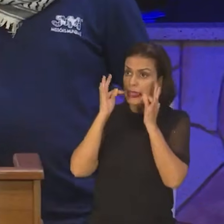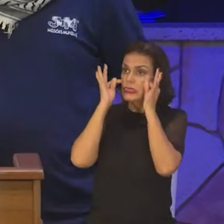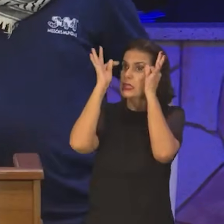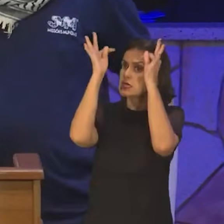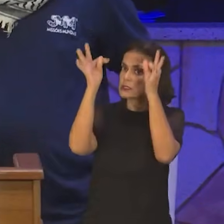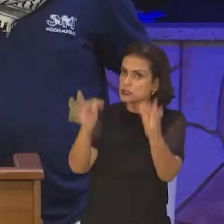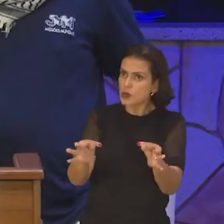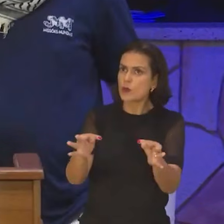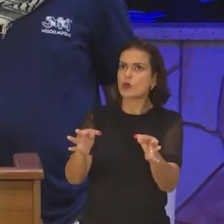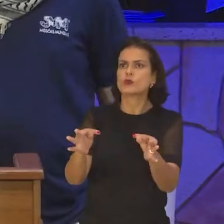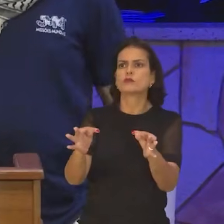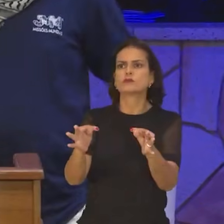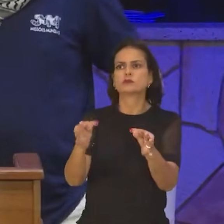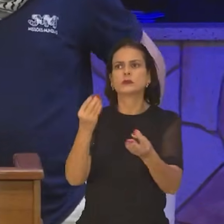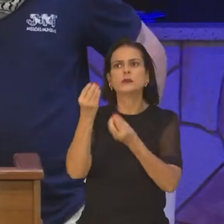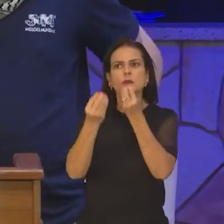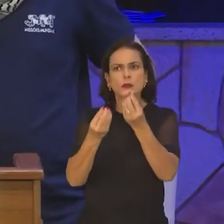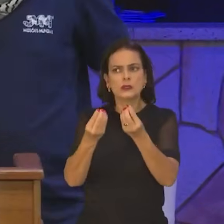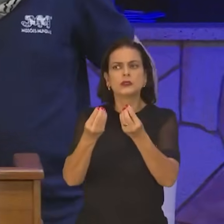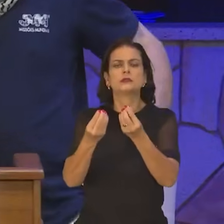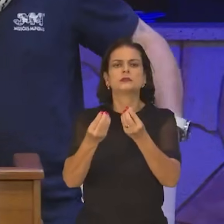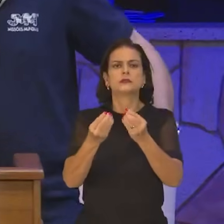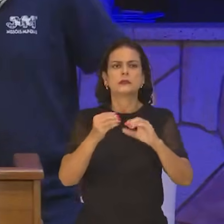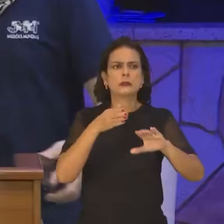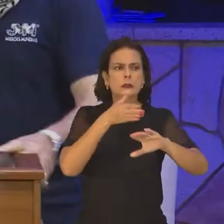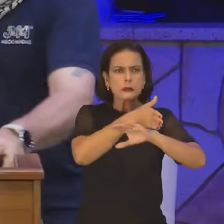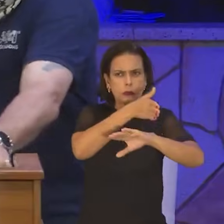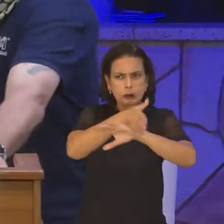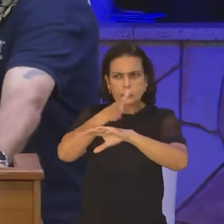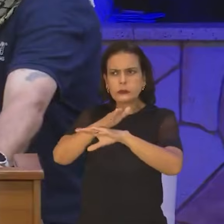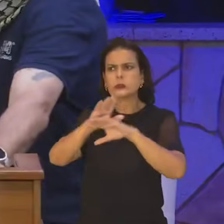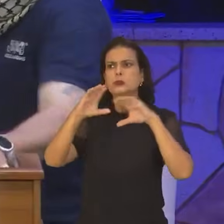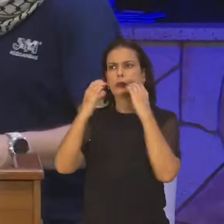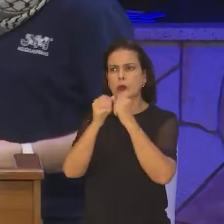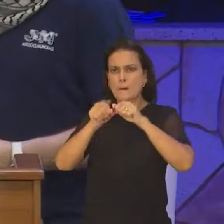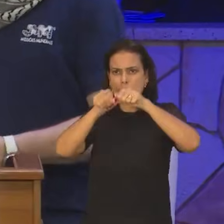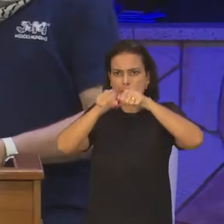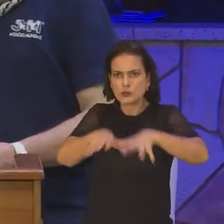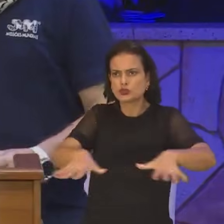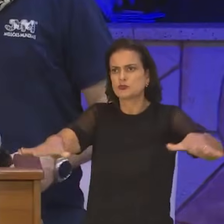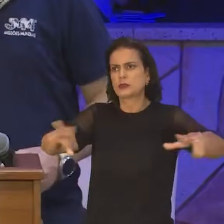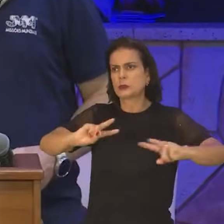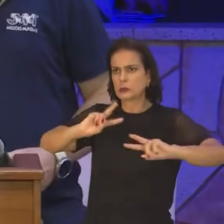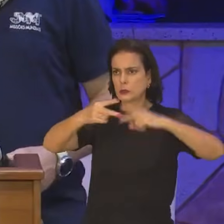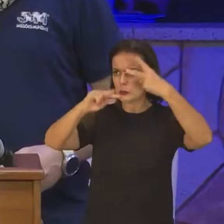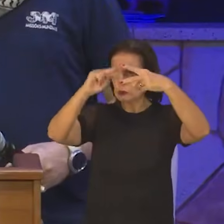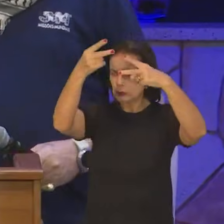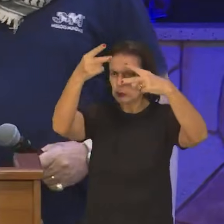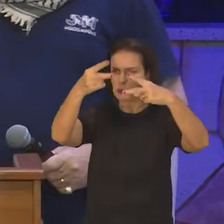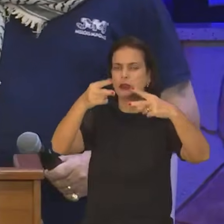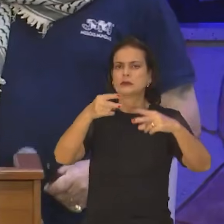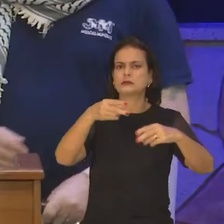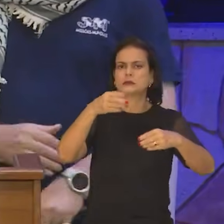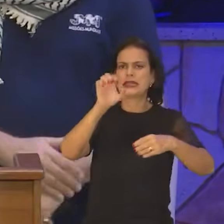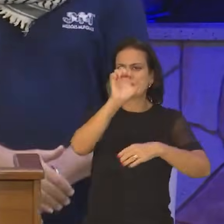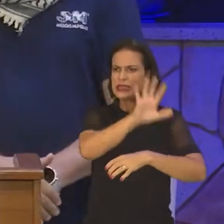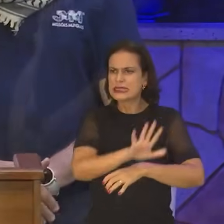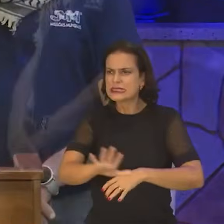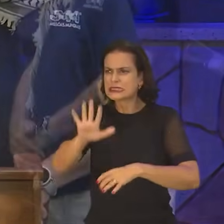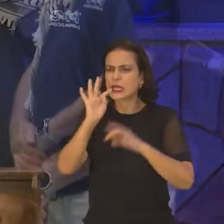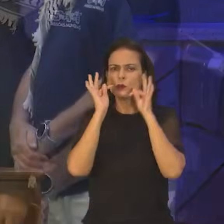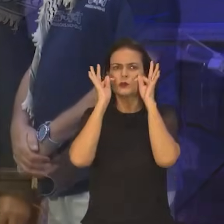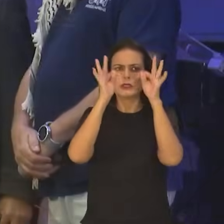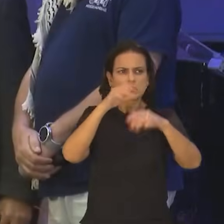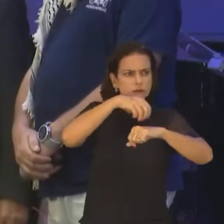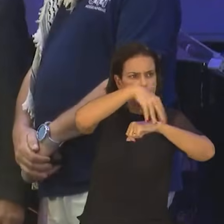nesta palavra. Tem falado da nossa convenção através do Multiplique, as convenções estaduais, tem levado o seu